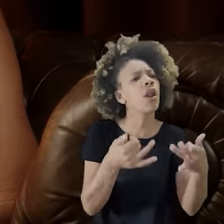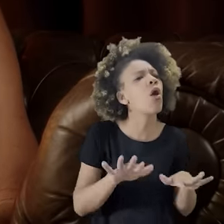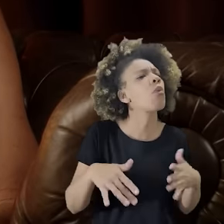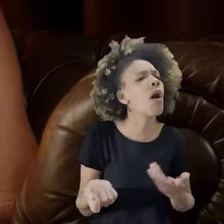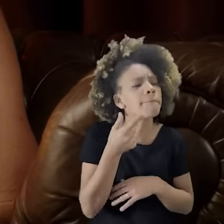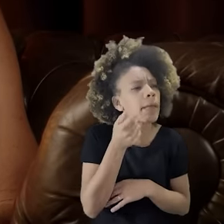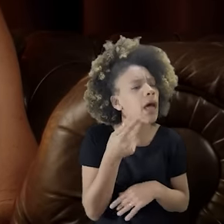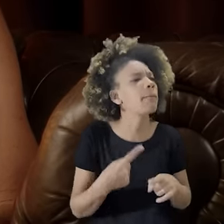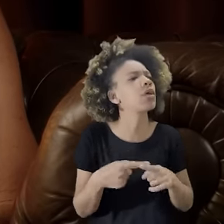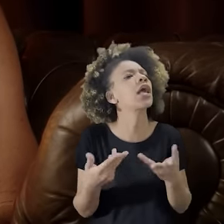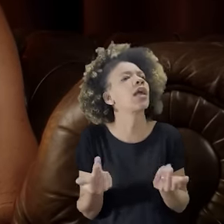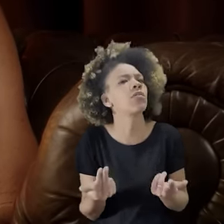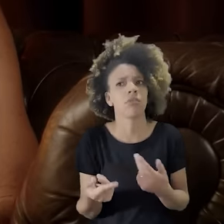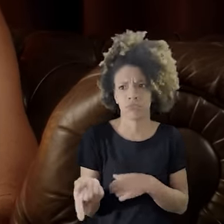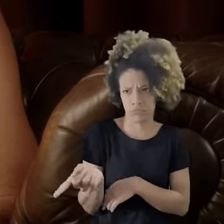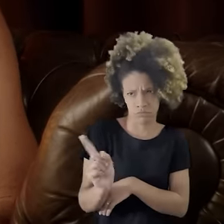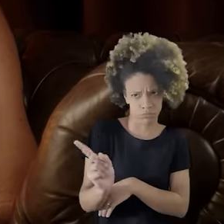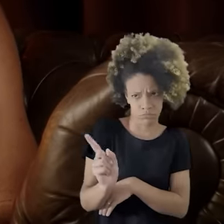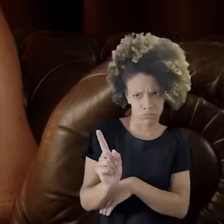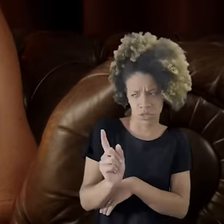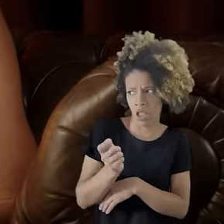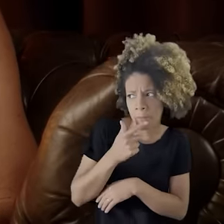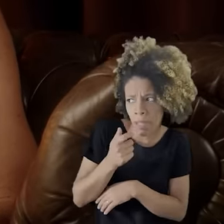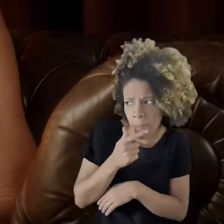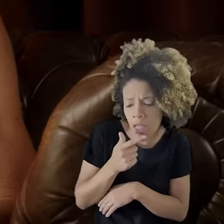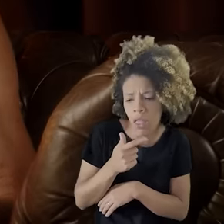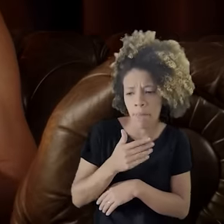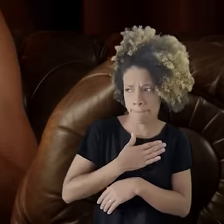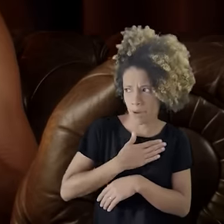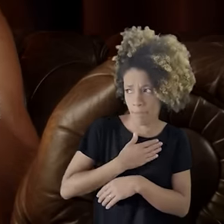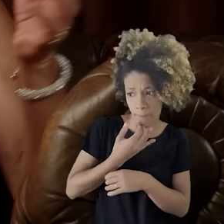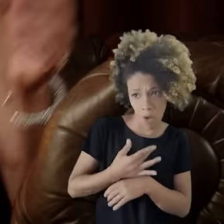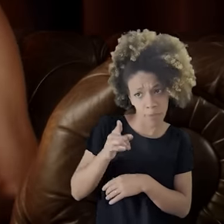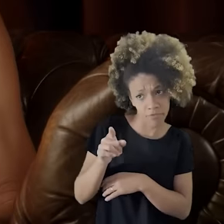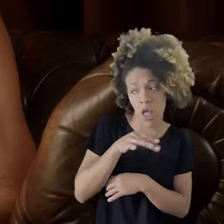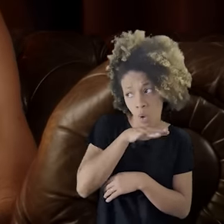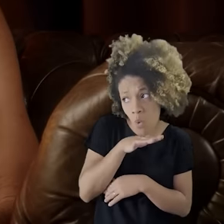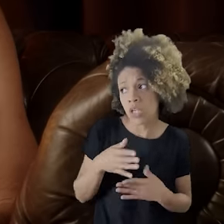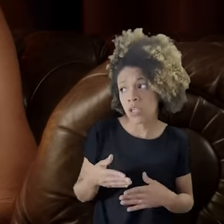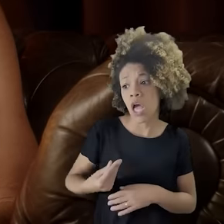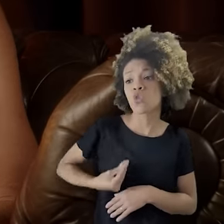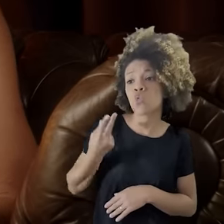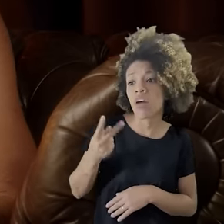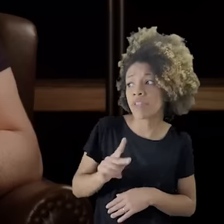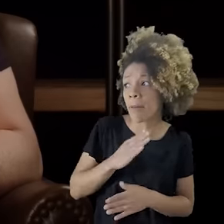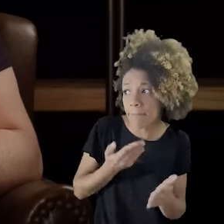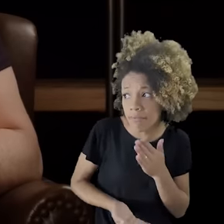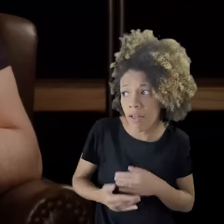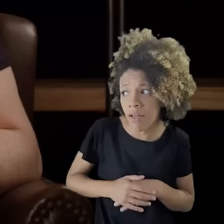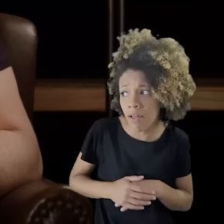qual que é hormônio que você toma porque a gente quer tomar também fala de jeito nenhum o hormônio que que eu tomo para mim é bom para você pode custar sua vida e aí